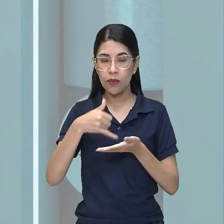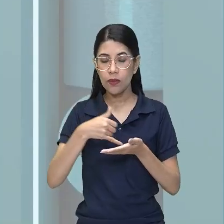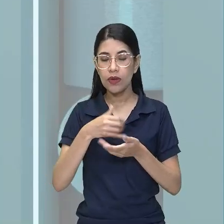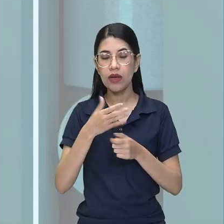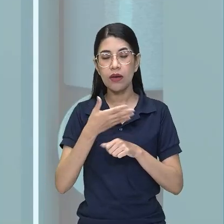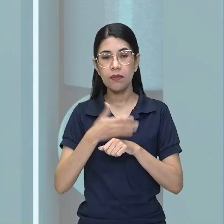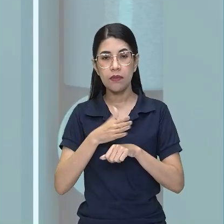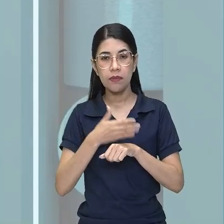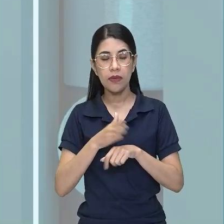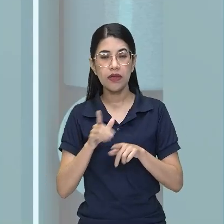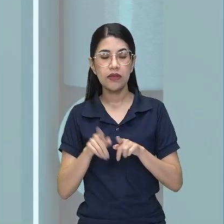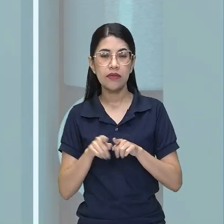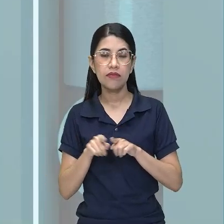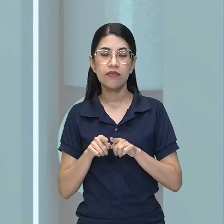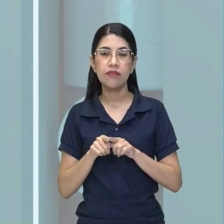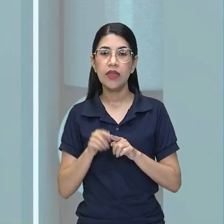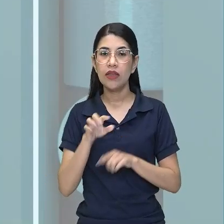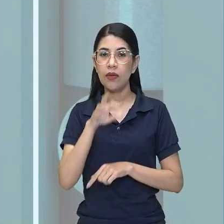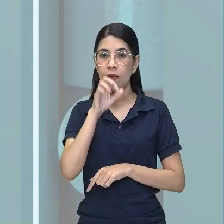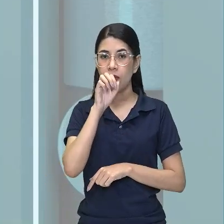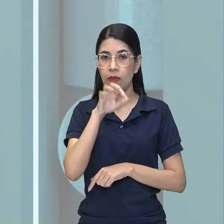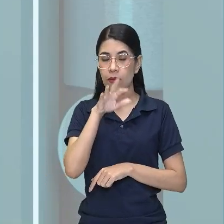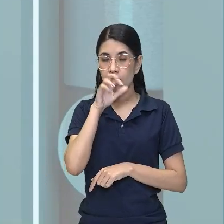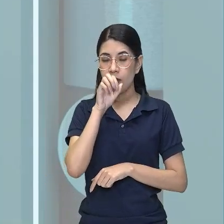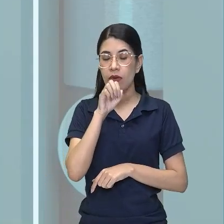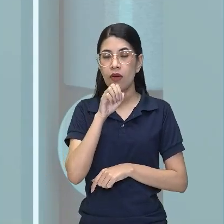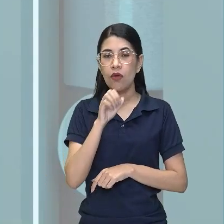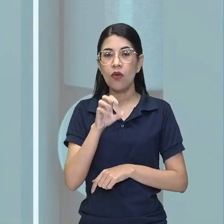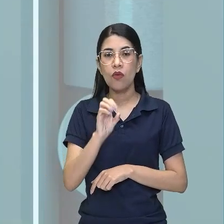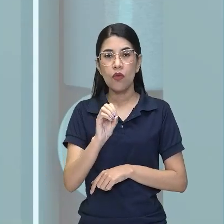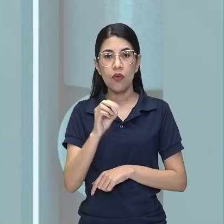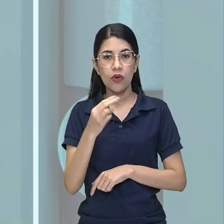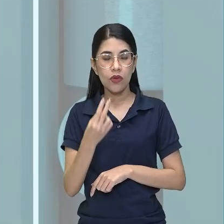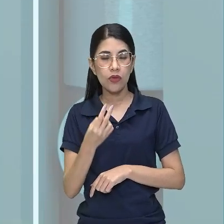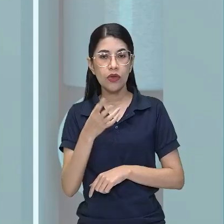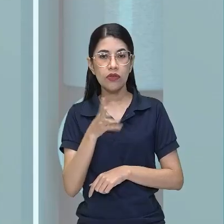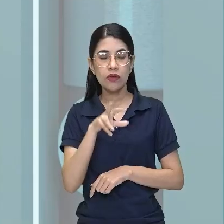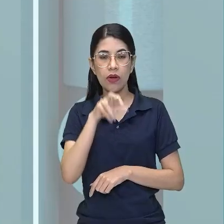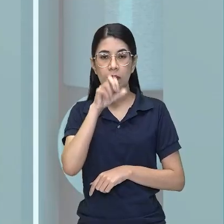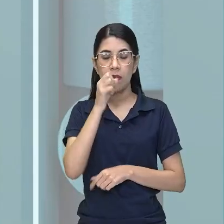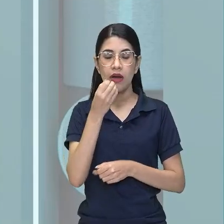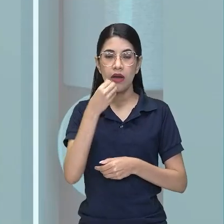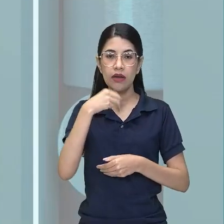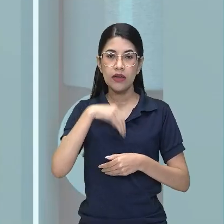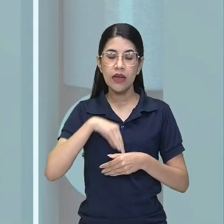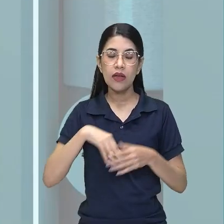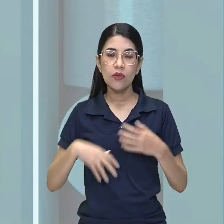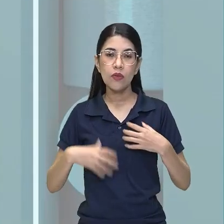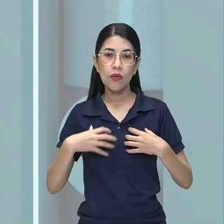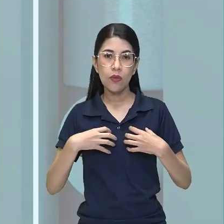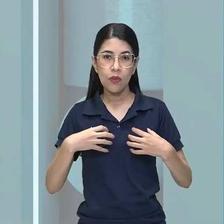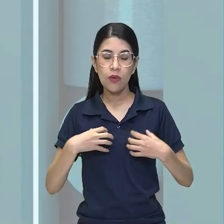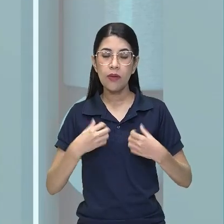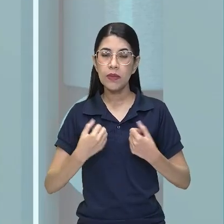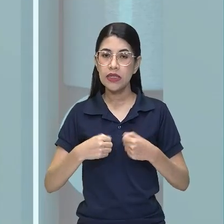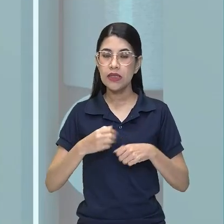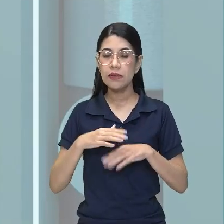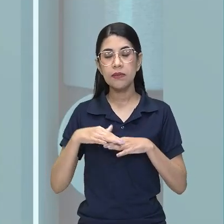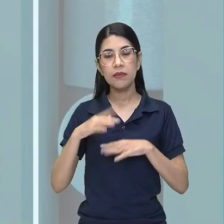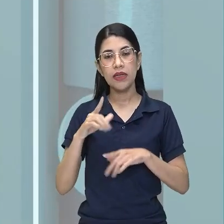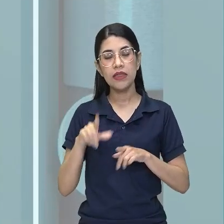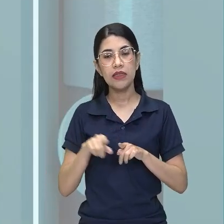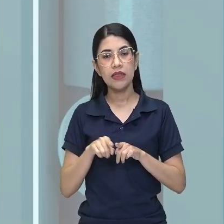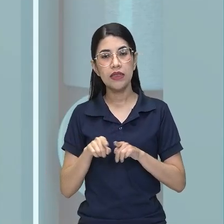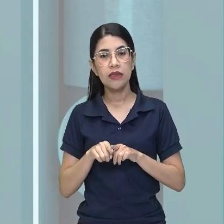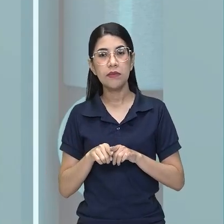exercícios aeróbicos, eles vão fazer com que o oxigênio seja mais requerido, mais requisitado pelo nosso corpo, e o oxigênio,